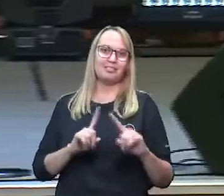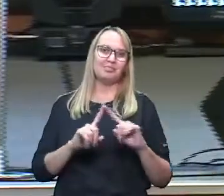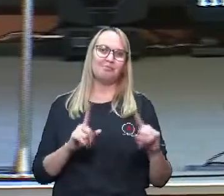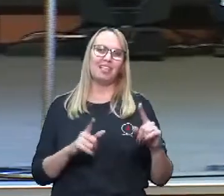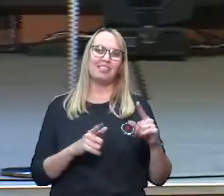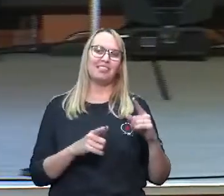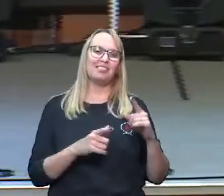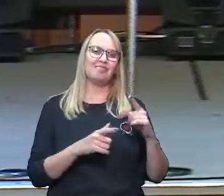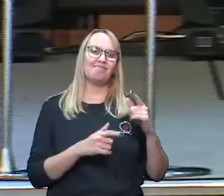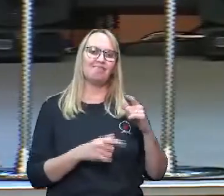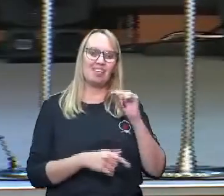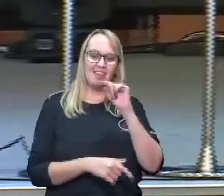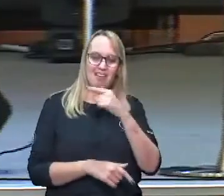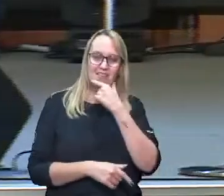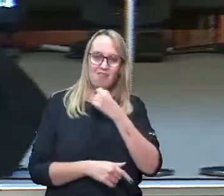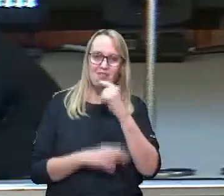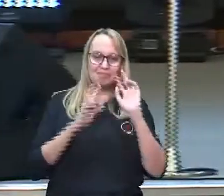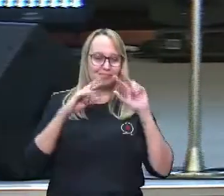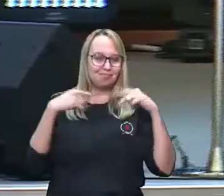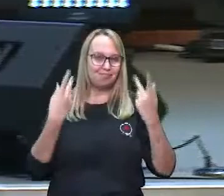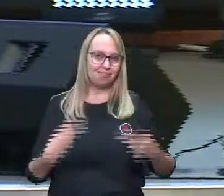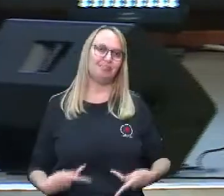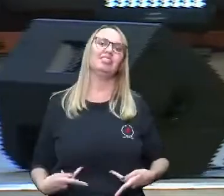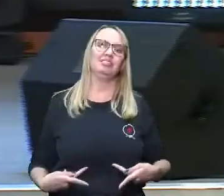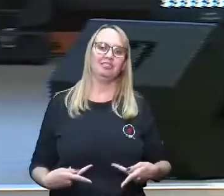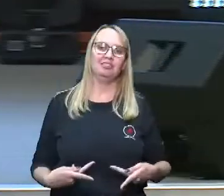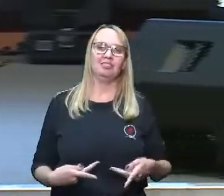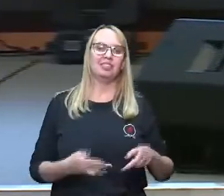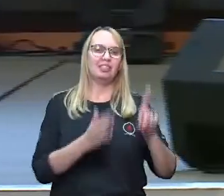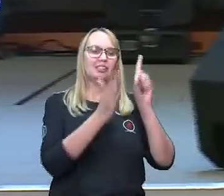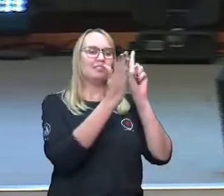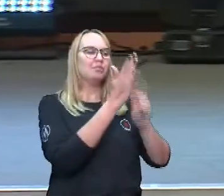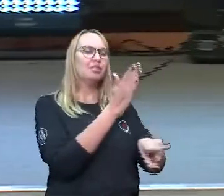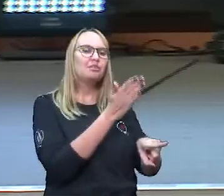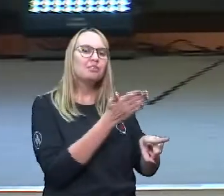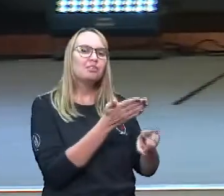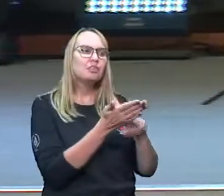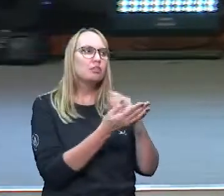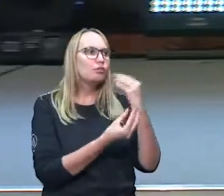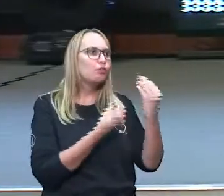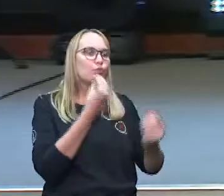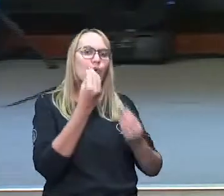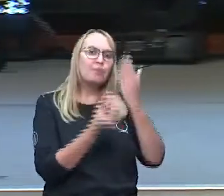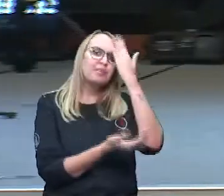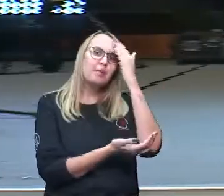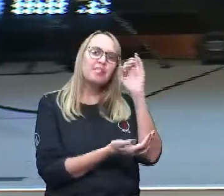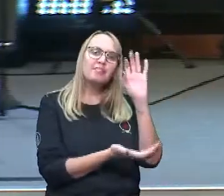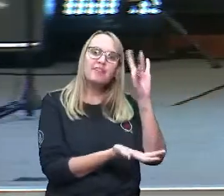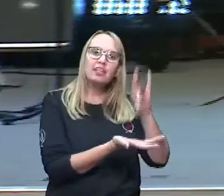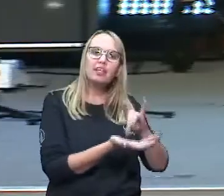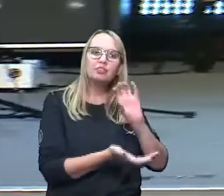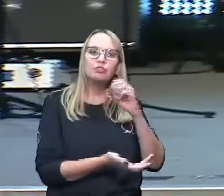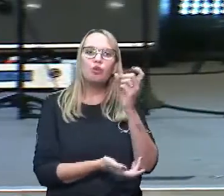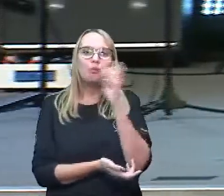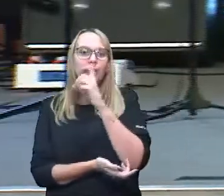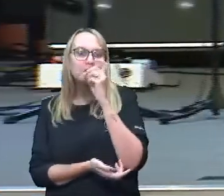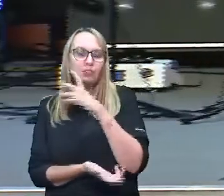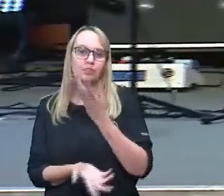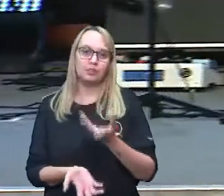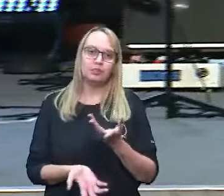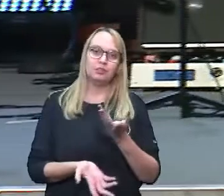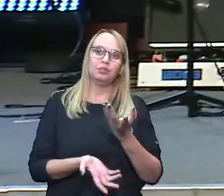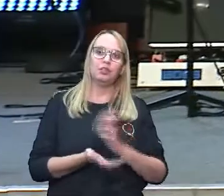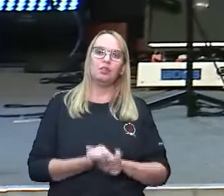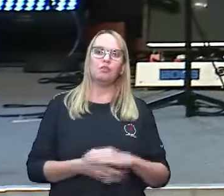é humano, como eu e você somos humanos. E ele faz aquela perguntinha: como eu vou saber que é verdade? Eu estava aqui falando pela manhã, amigo,